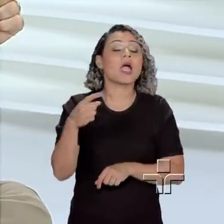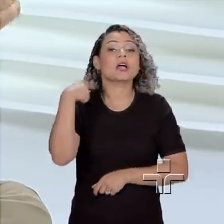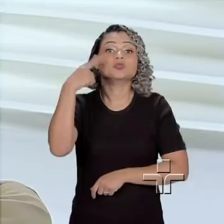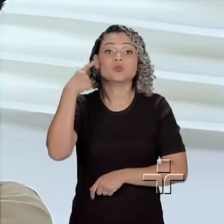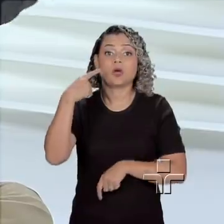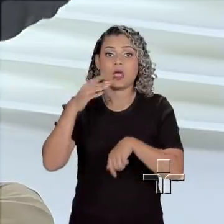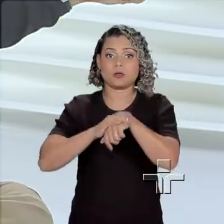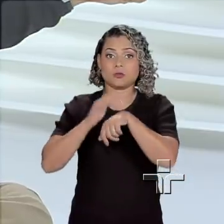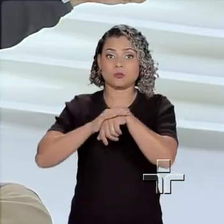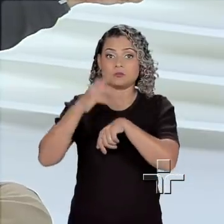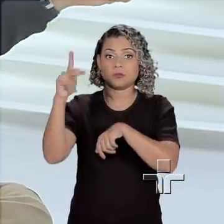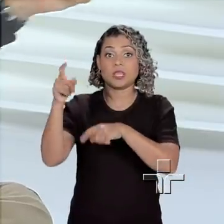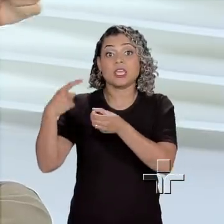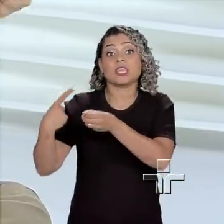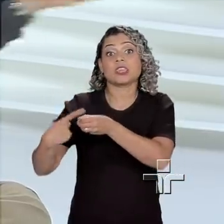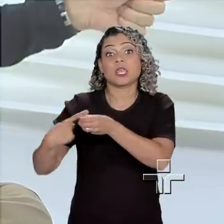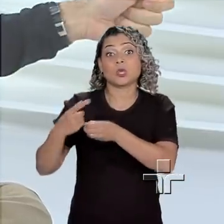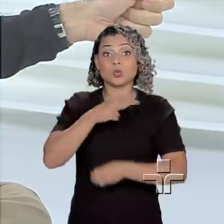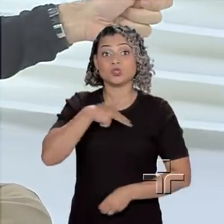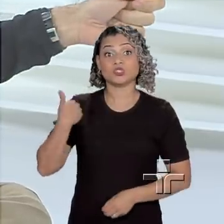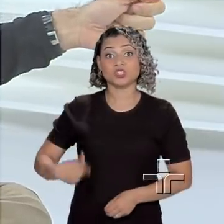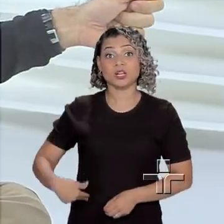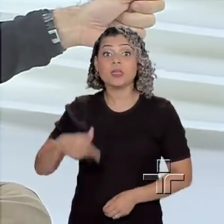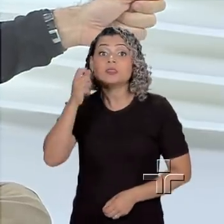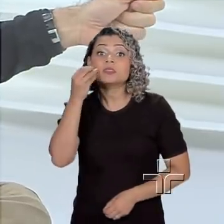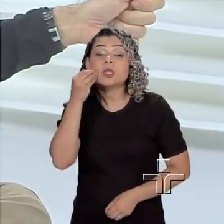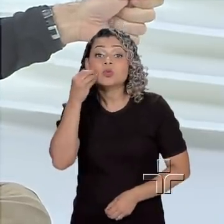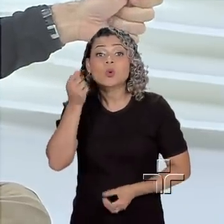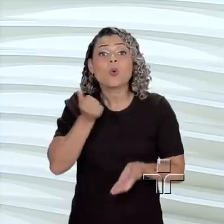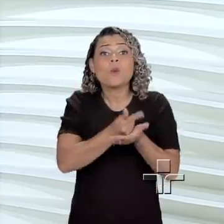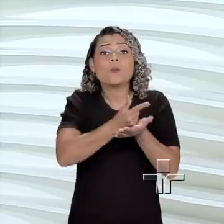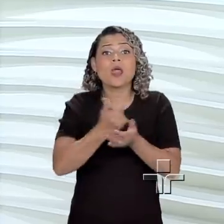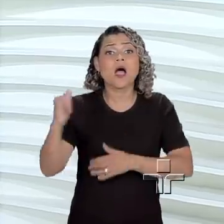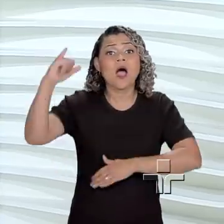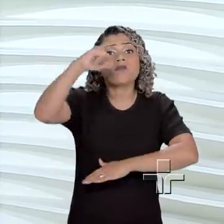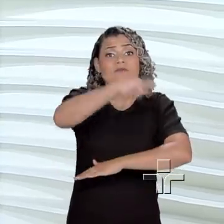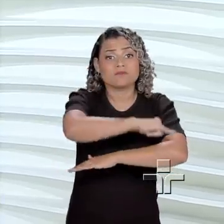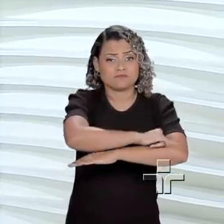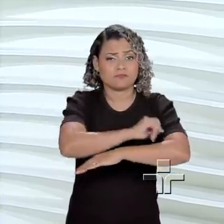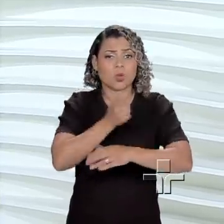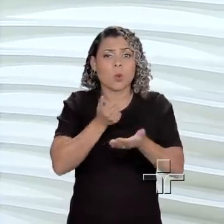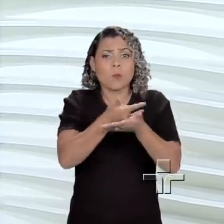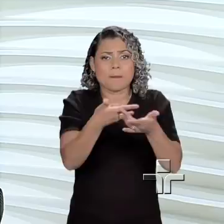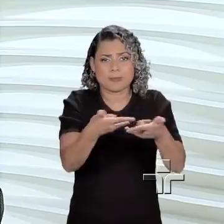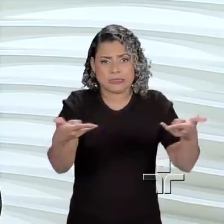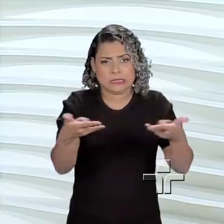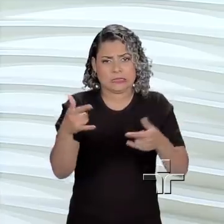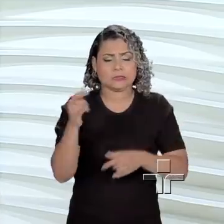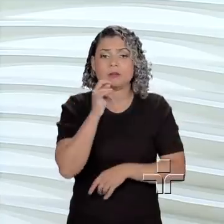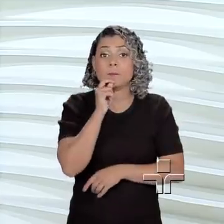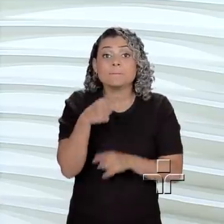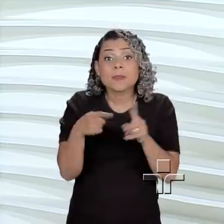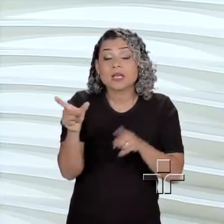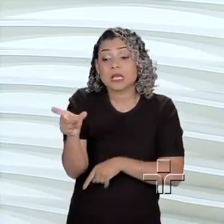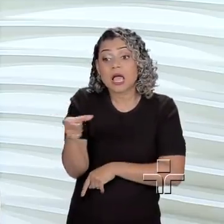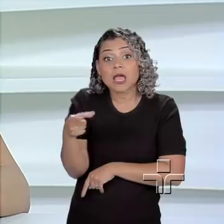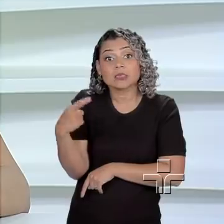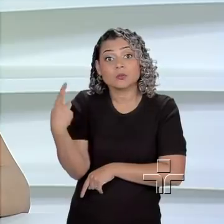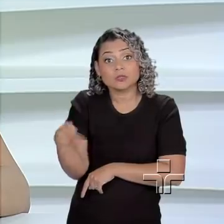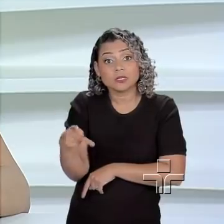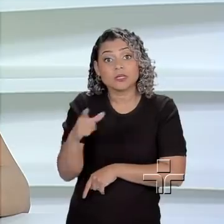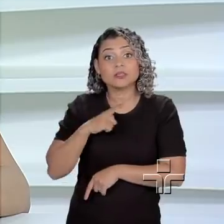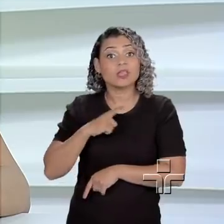advogado num lugar no interior da China que tentou comprar uma passagem aérea. E o cartão de crédito dele teve a